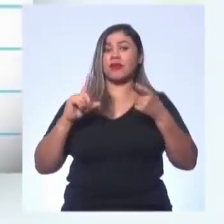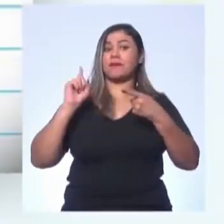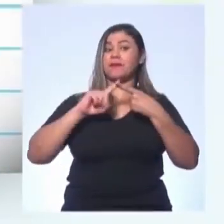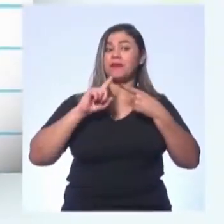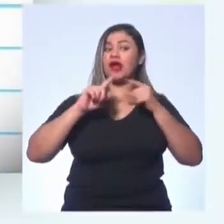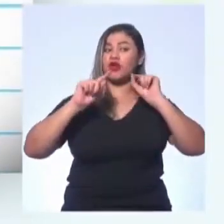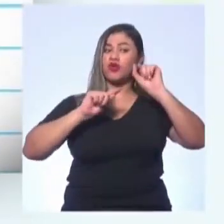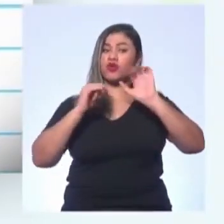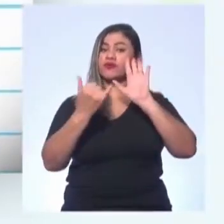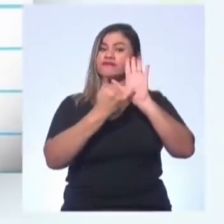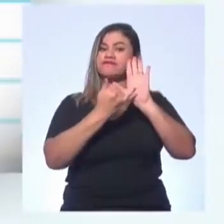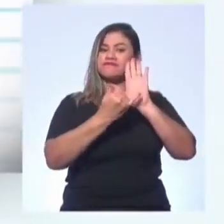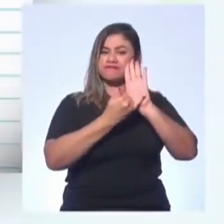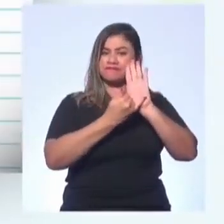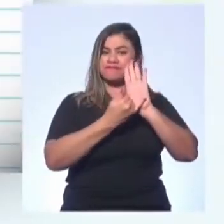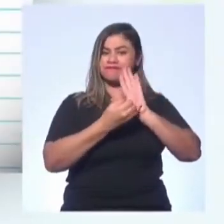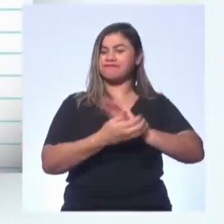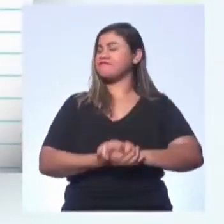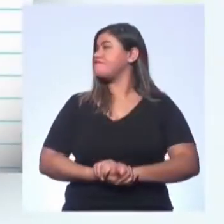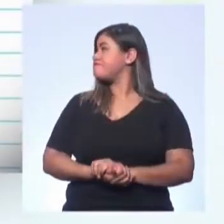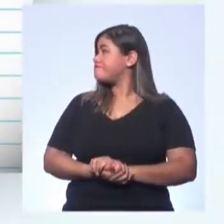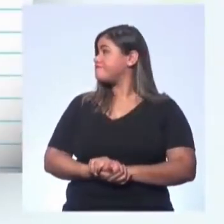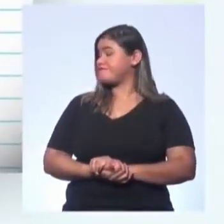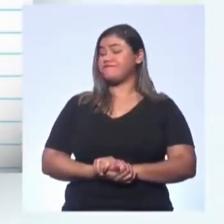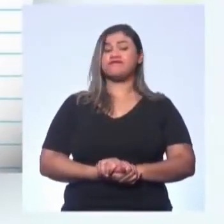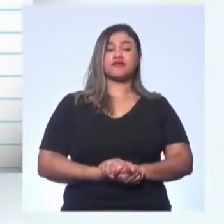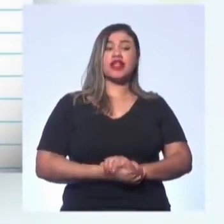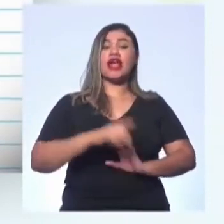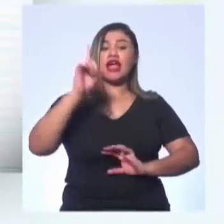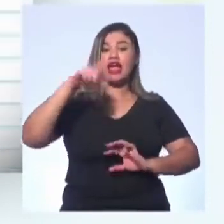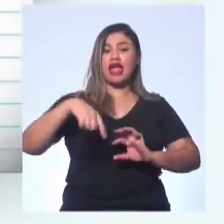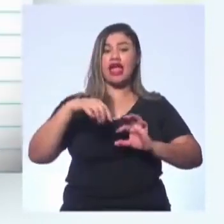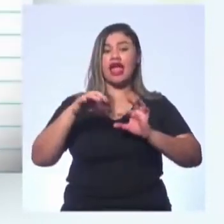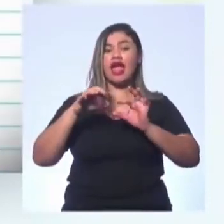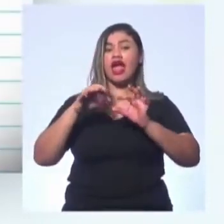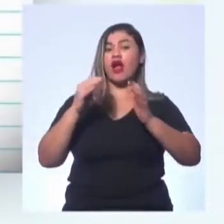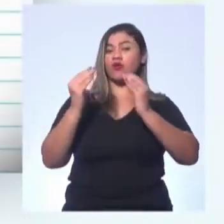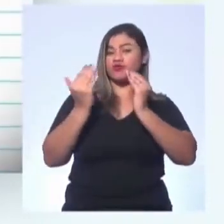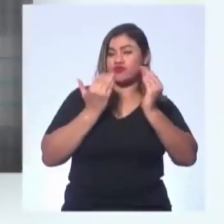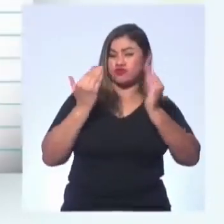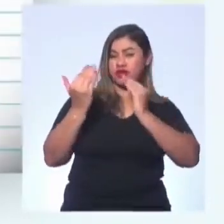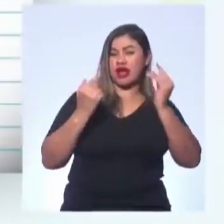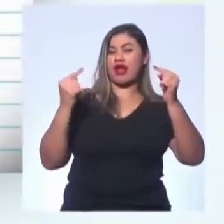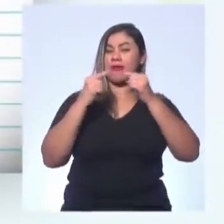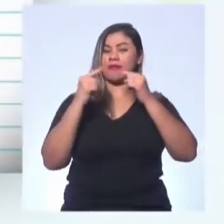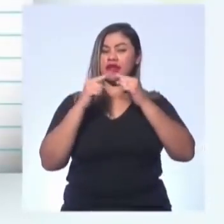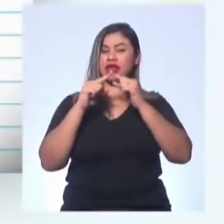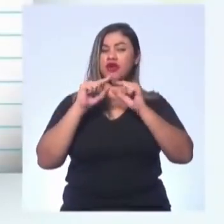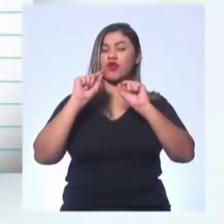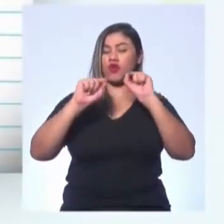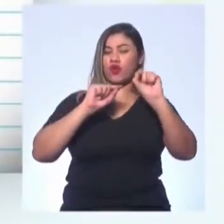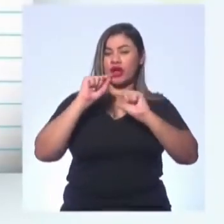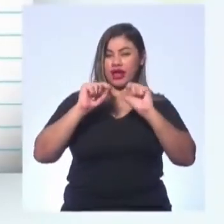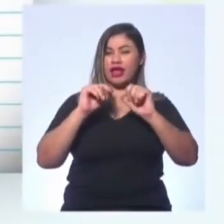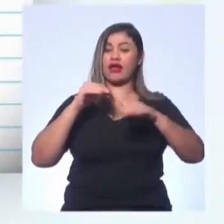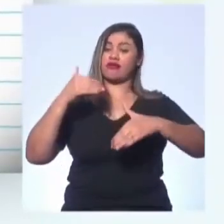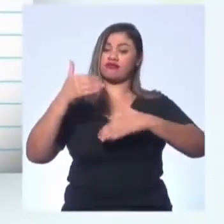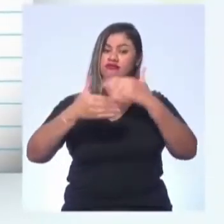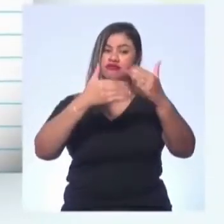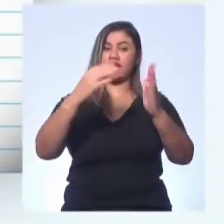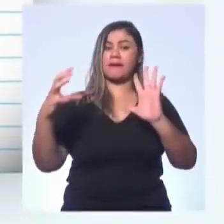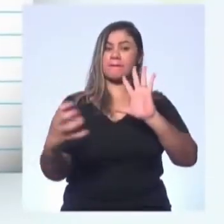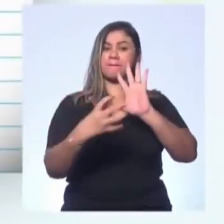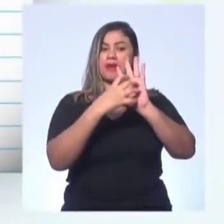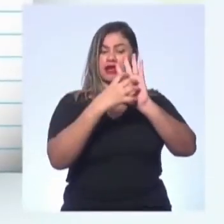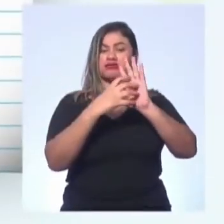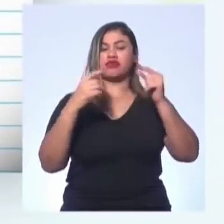Primeiramente, indicadores. De forma geral, são medidas que nos permitem avaliar o andamento e o impacto de determinados eventos ou ações